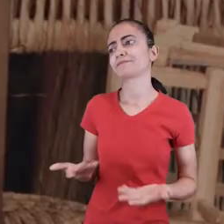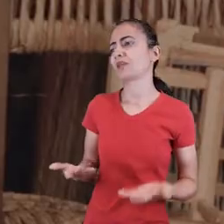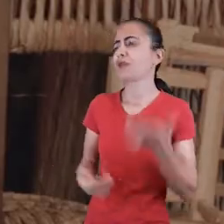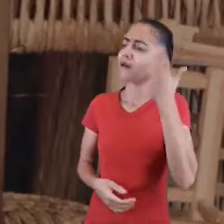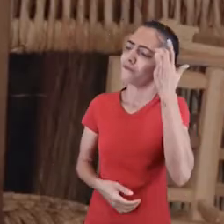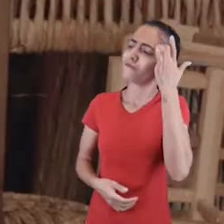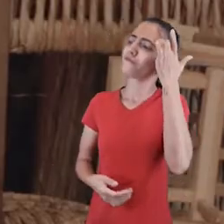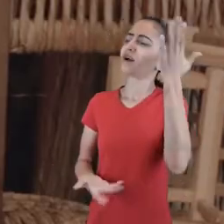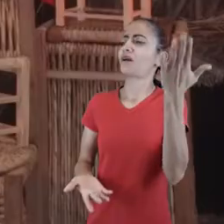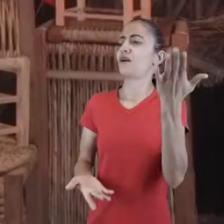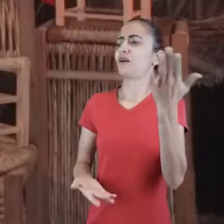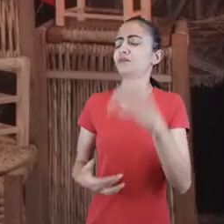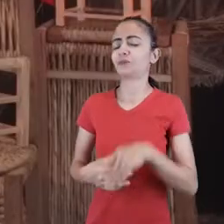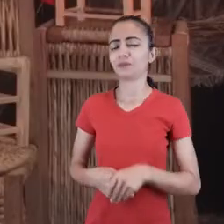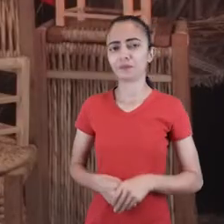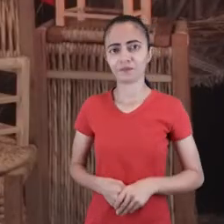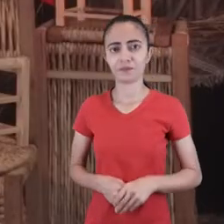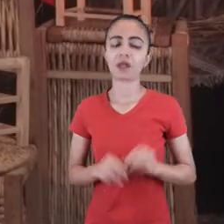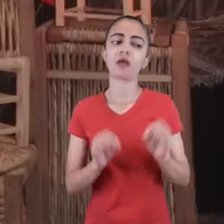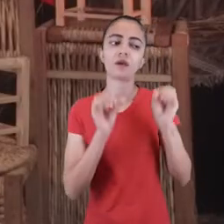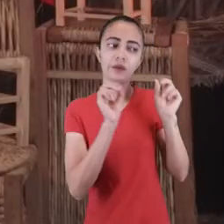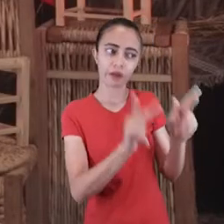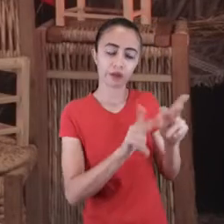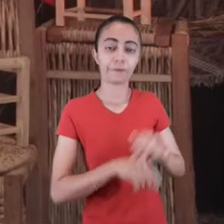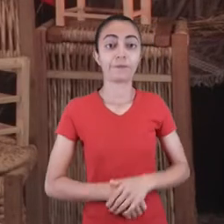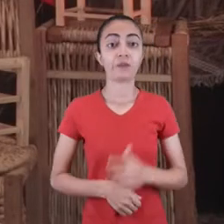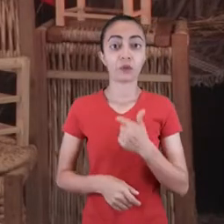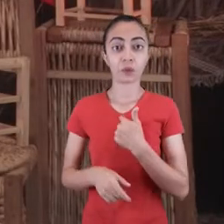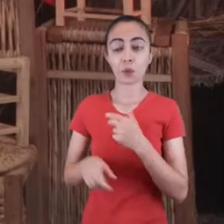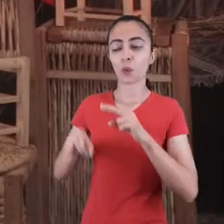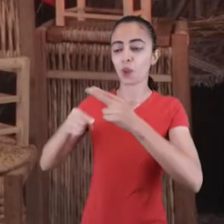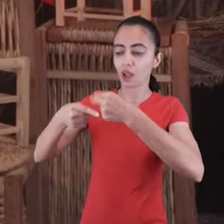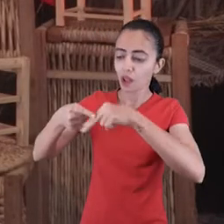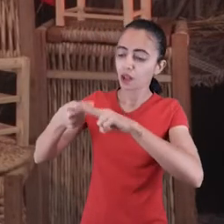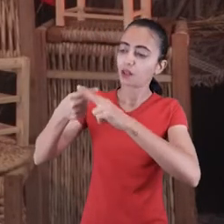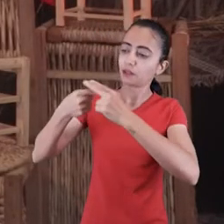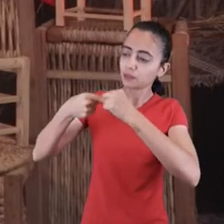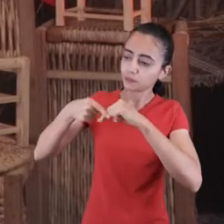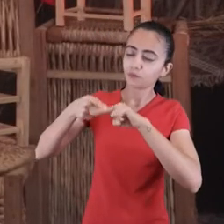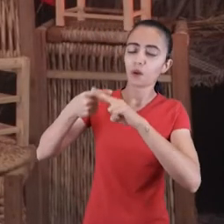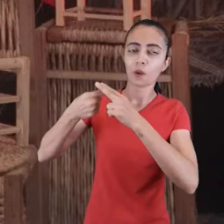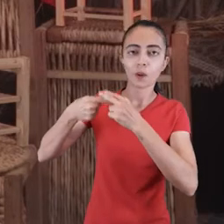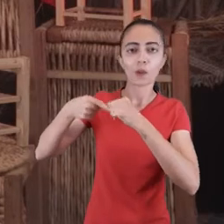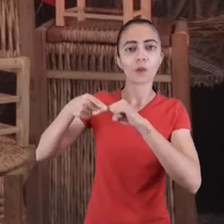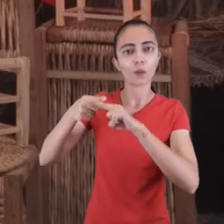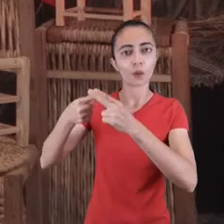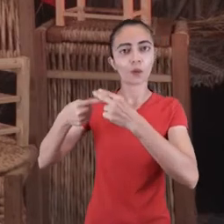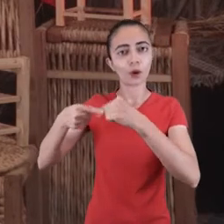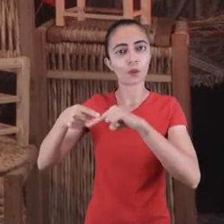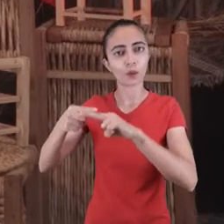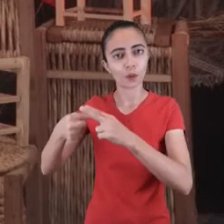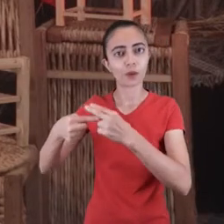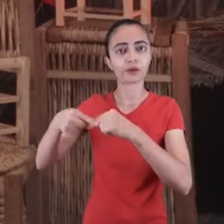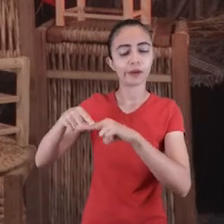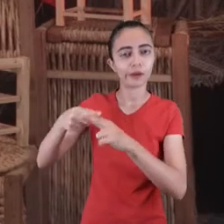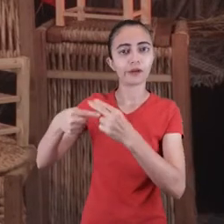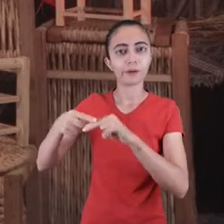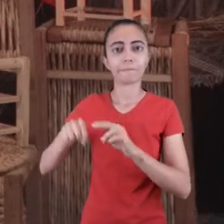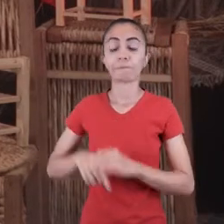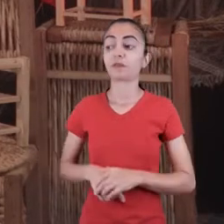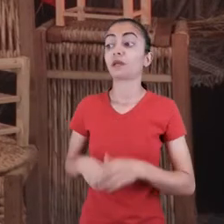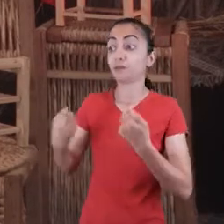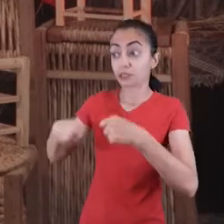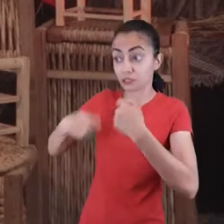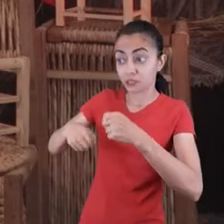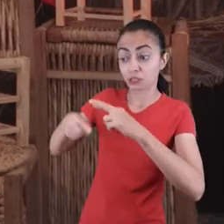Aí ela falou assim, é fácil. Aí eu tá, peguei, comecei enrolando, passando de um lado e pro outro,